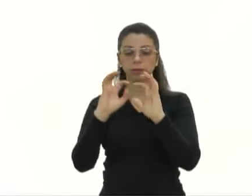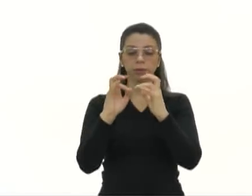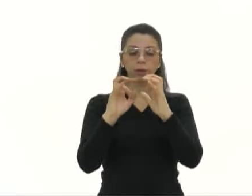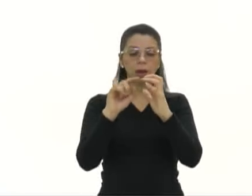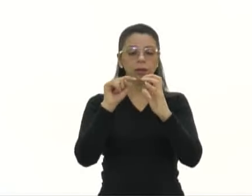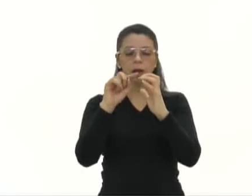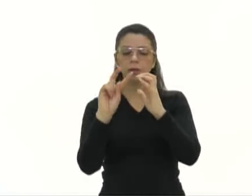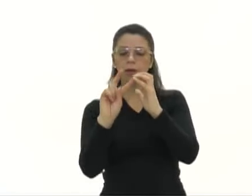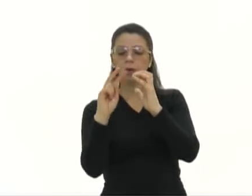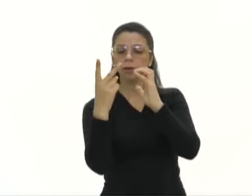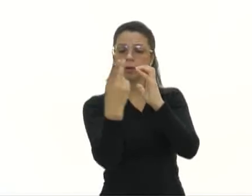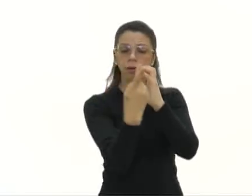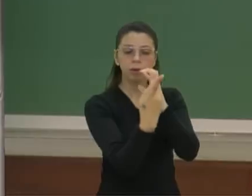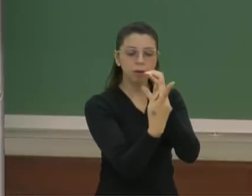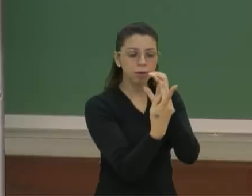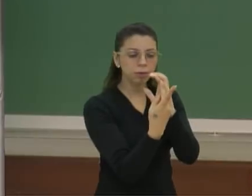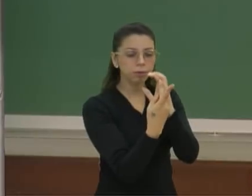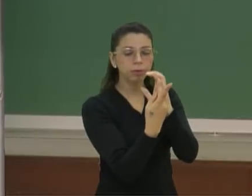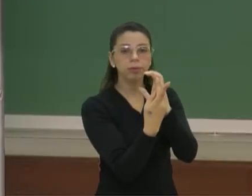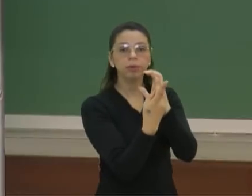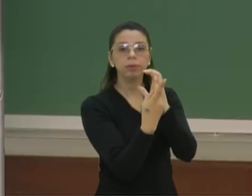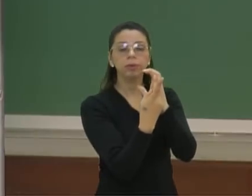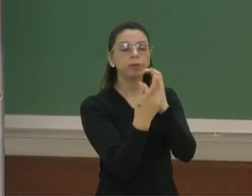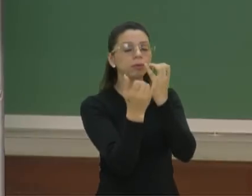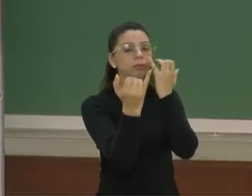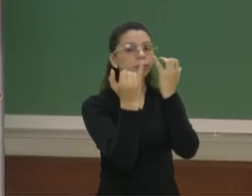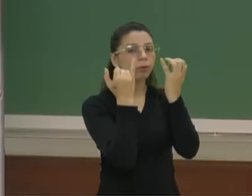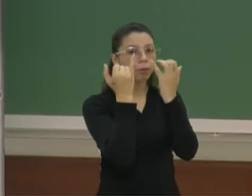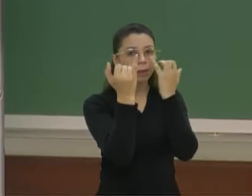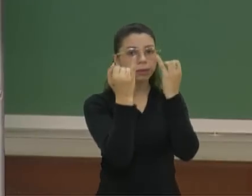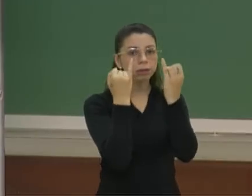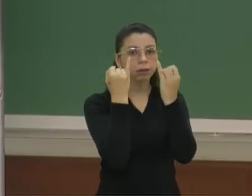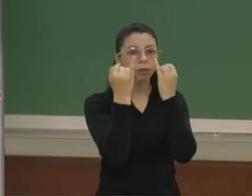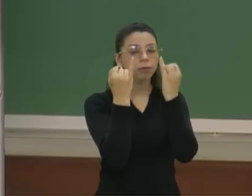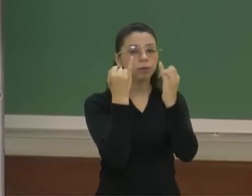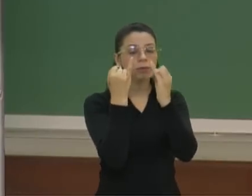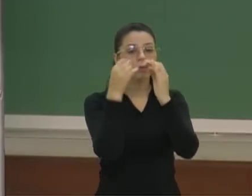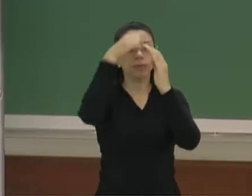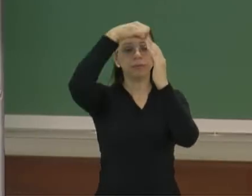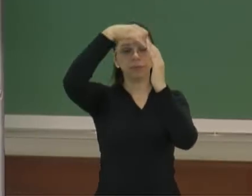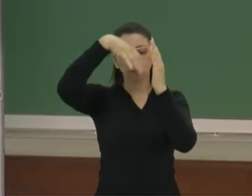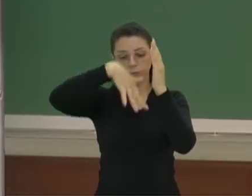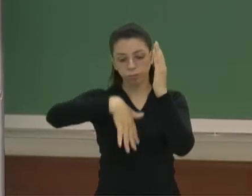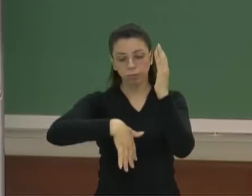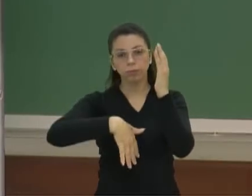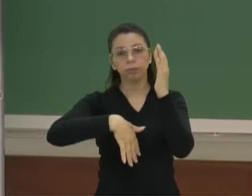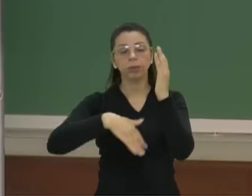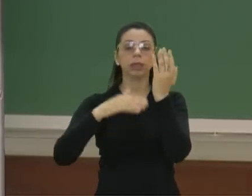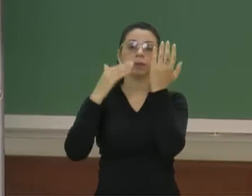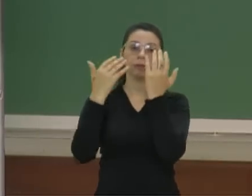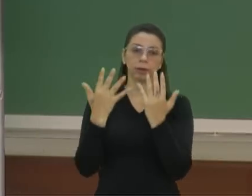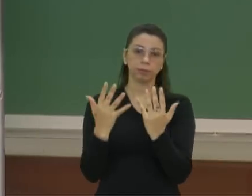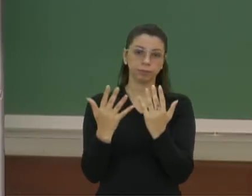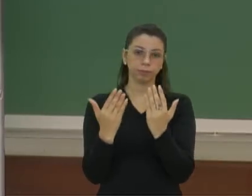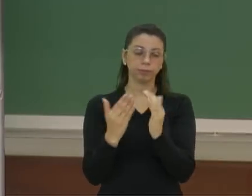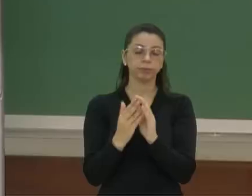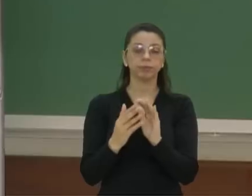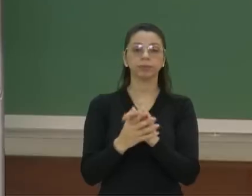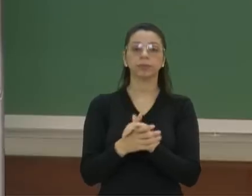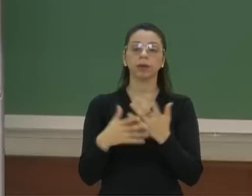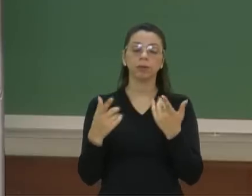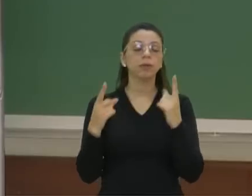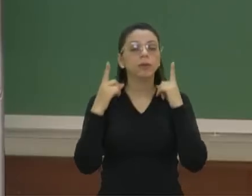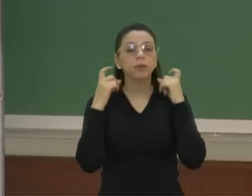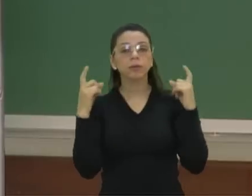cérebro, que vai processar essa informação, vai interpretar essa informação e vai analisar essa informação. E aí você